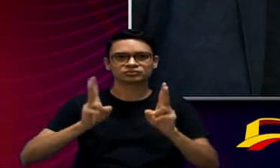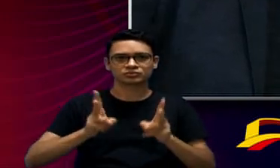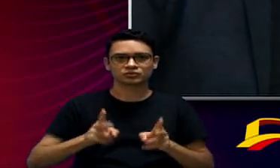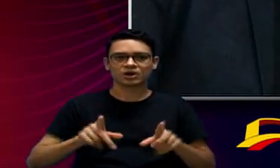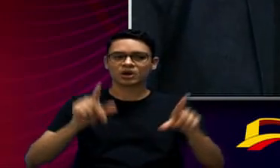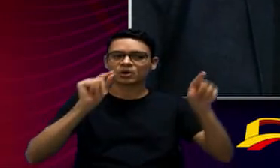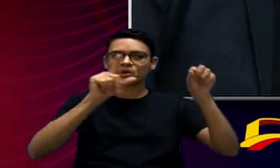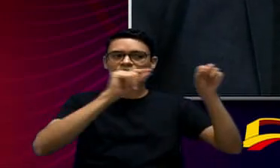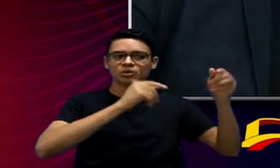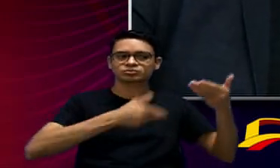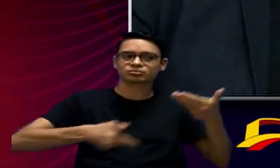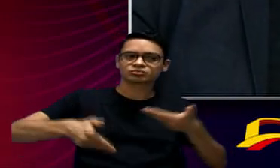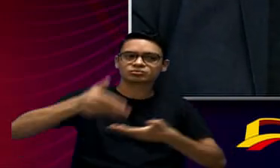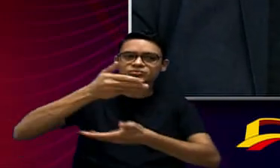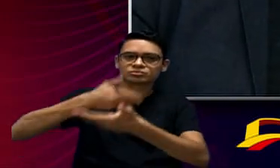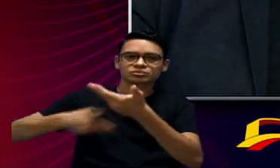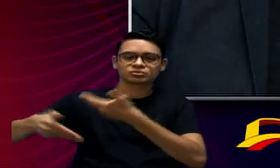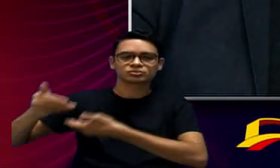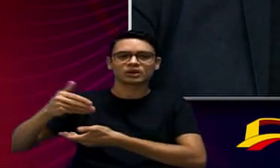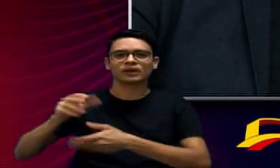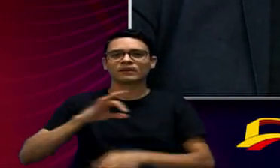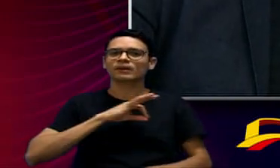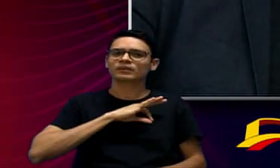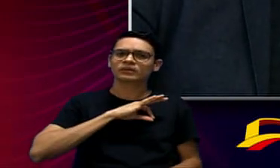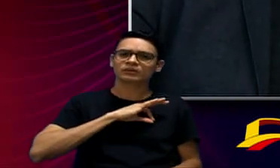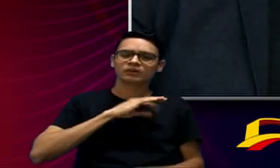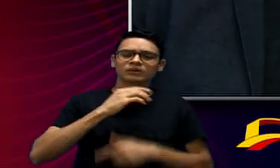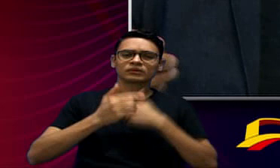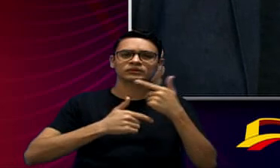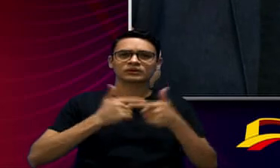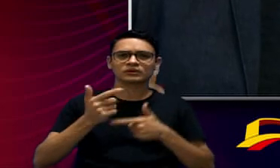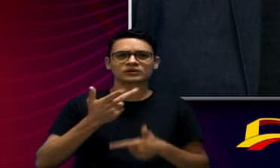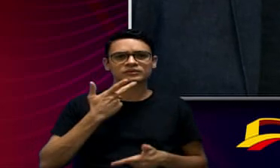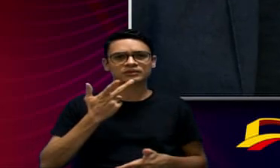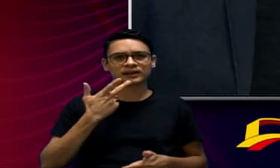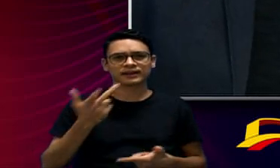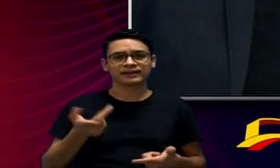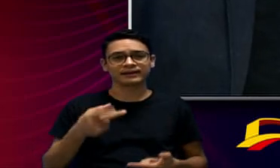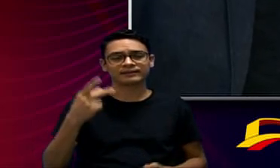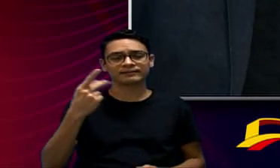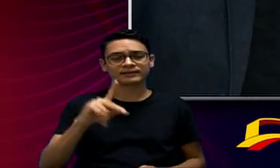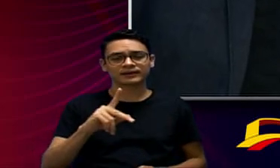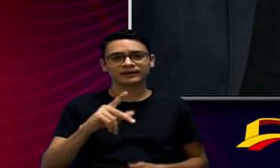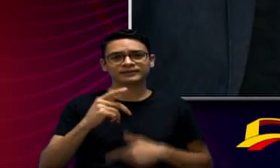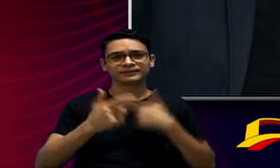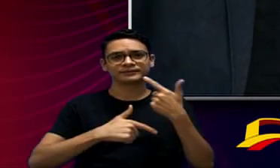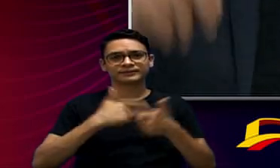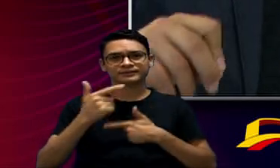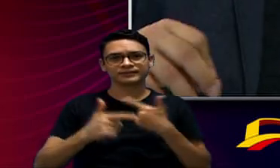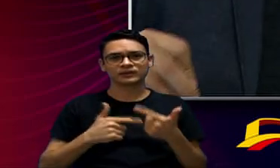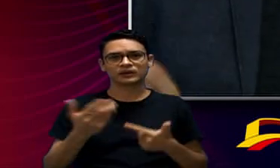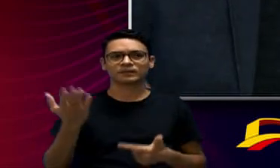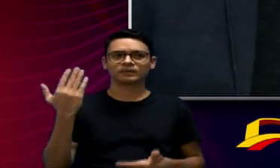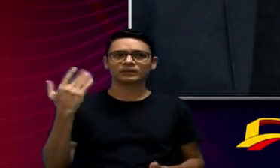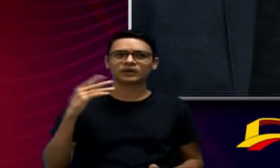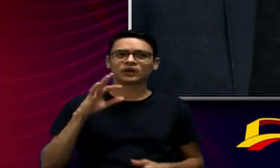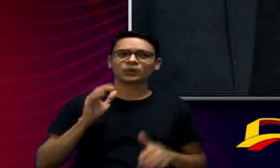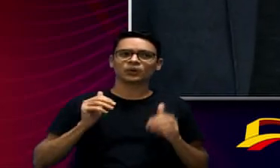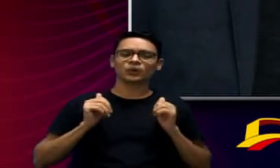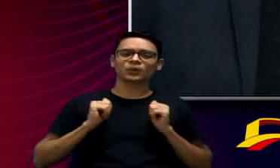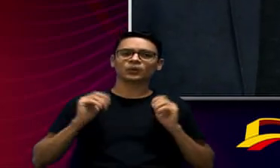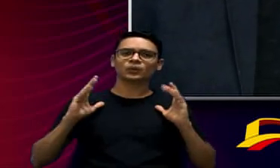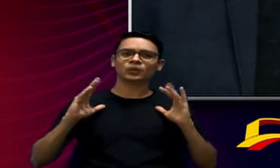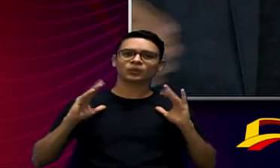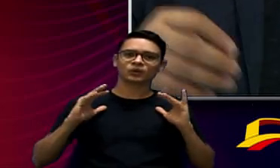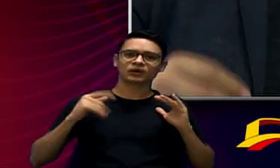forma, os policiais geralmente, né, Fábio, eles fazem o chamado bico, sabe? Quando eles estão de folgas, eles acabam fazendo